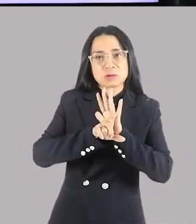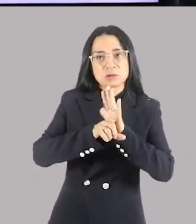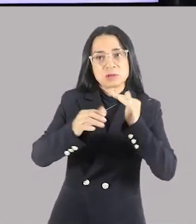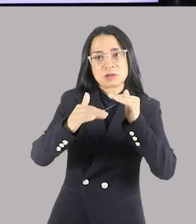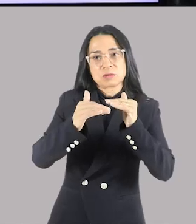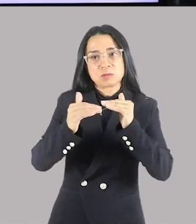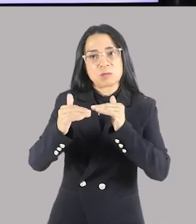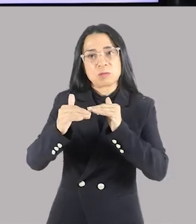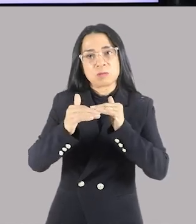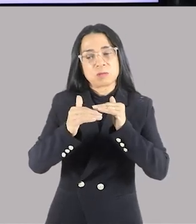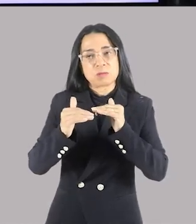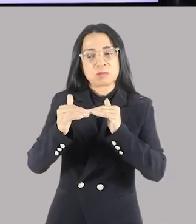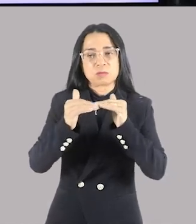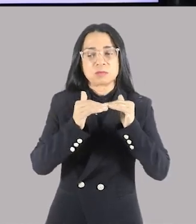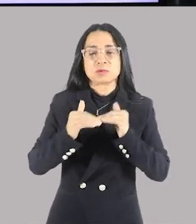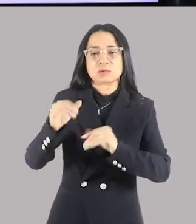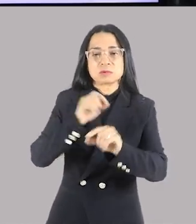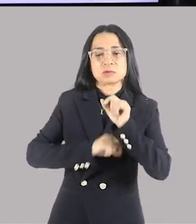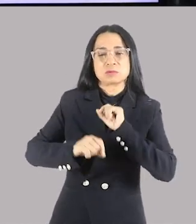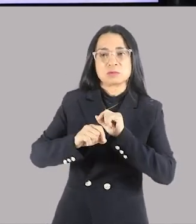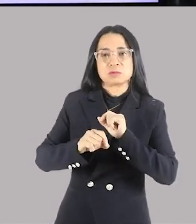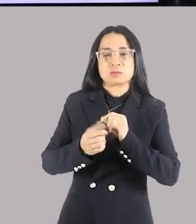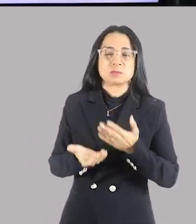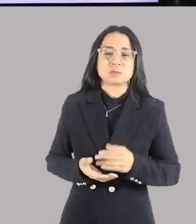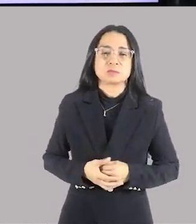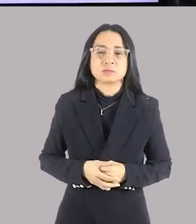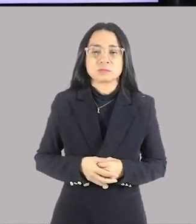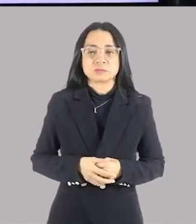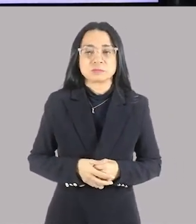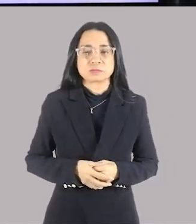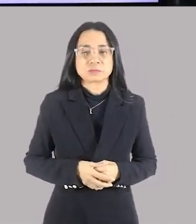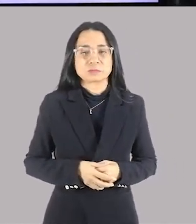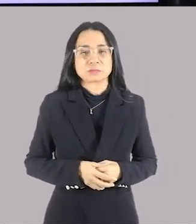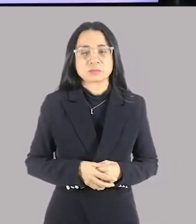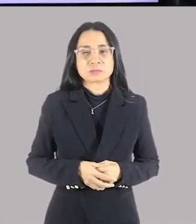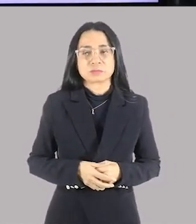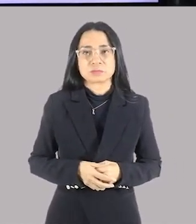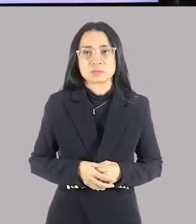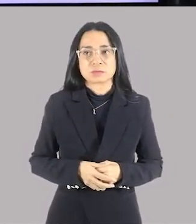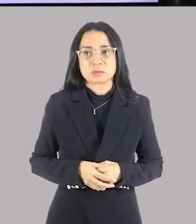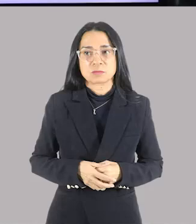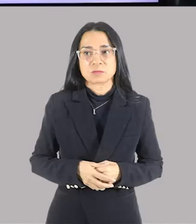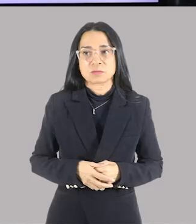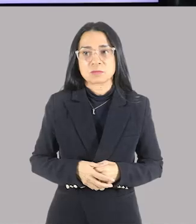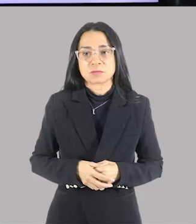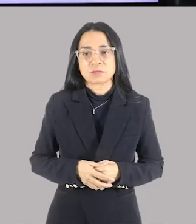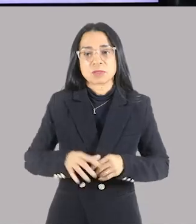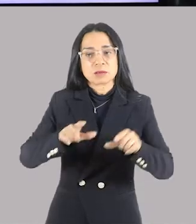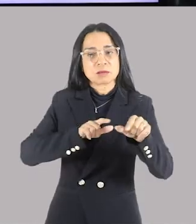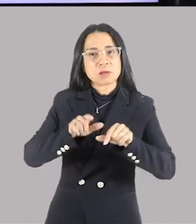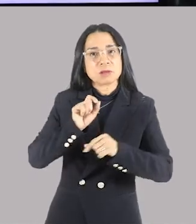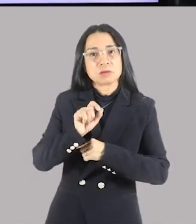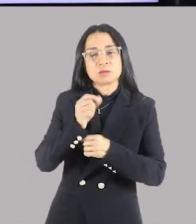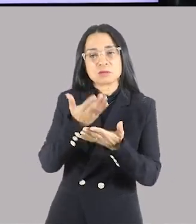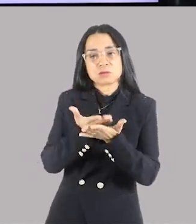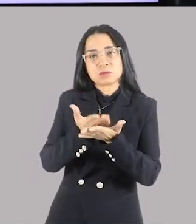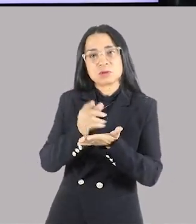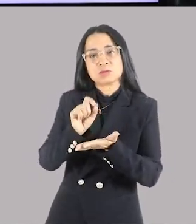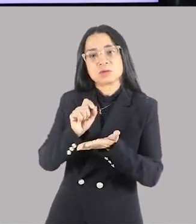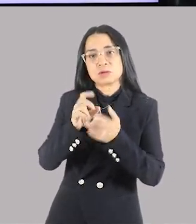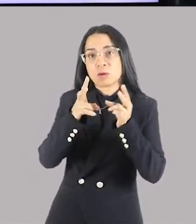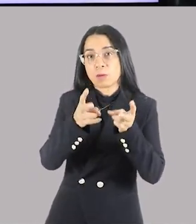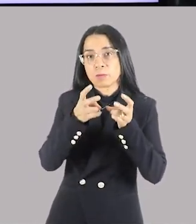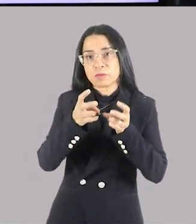equalizadora do tratamento entre os agentes públicos. Tudo bem? Já aí trabalhando um pouco do que a gente vai observar mais à frente.